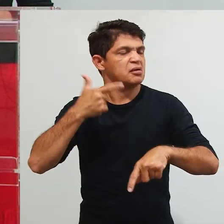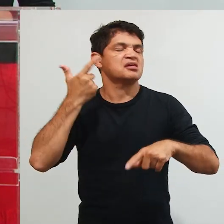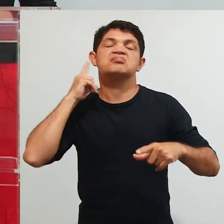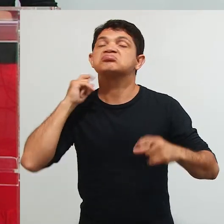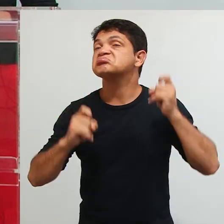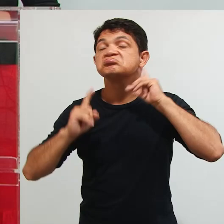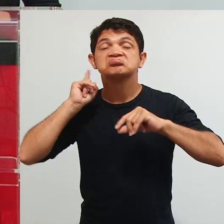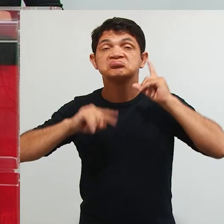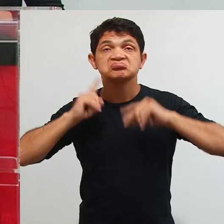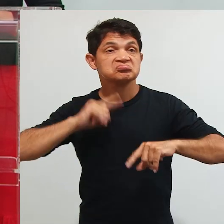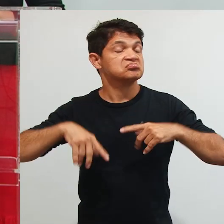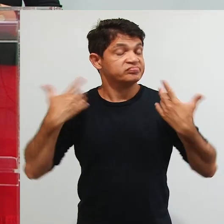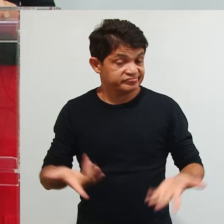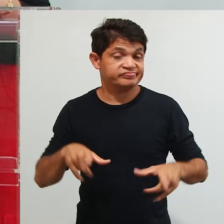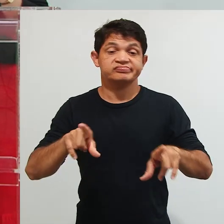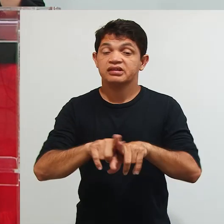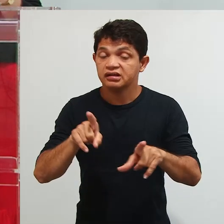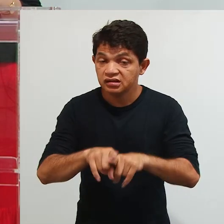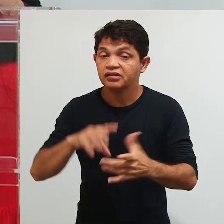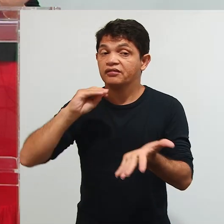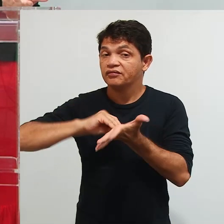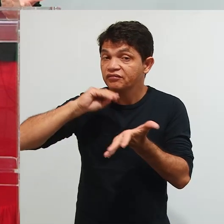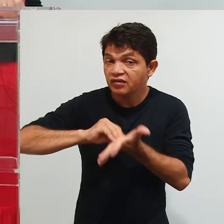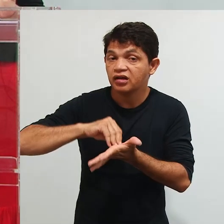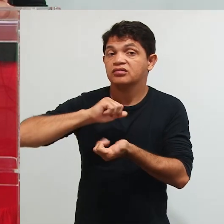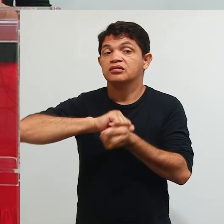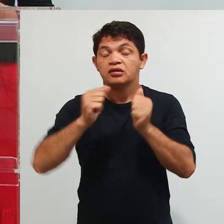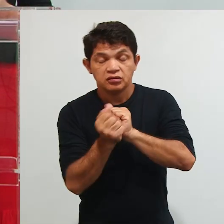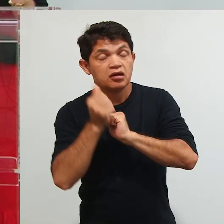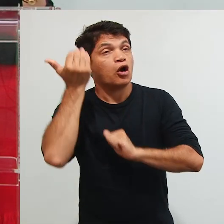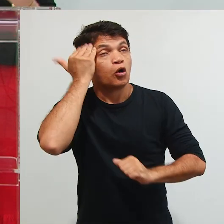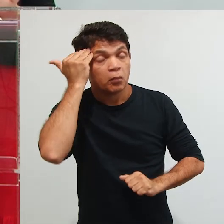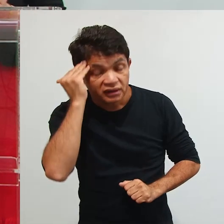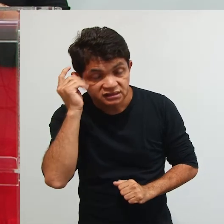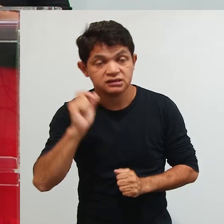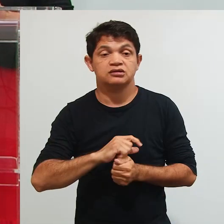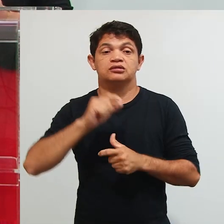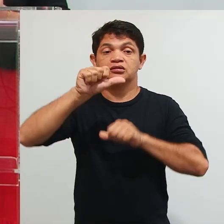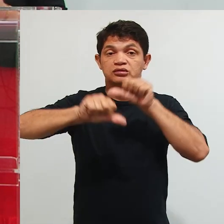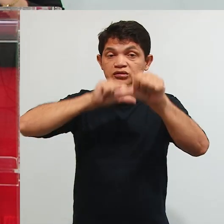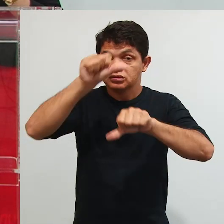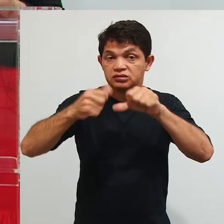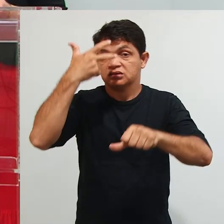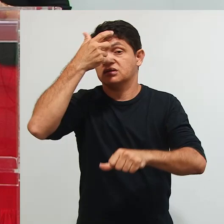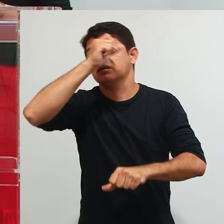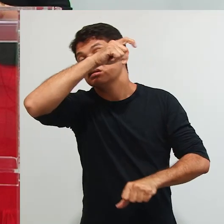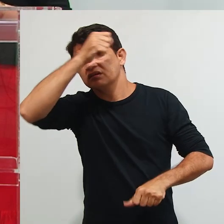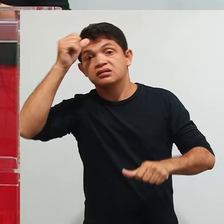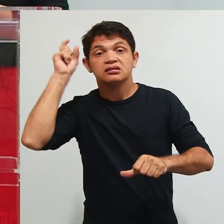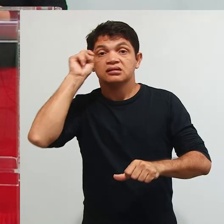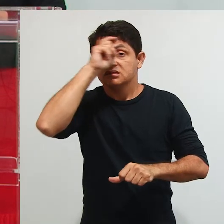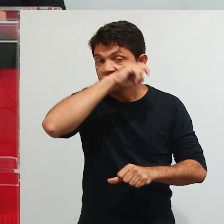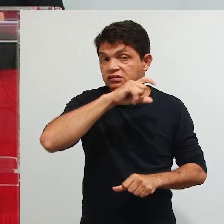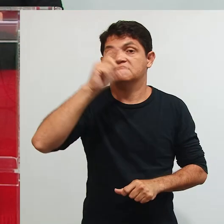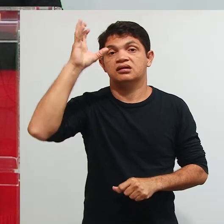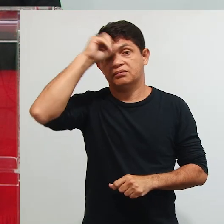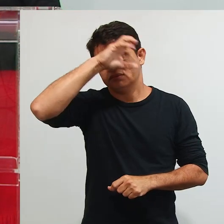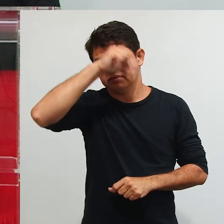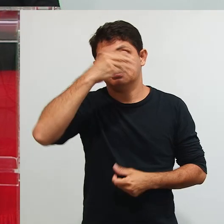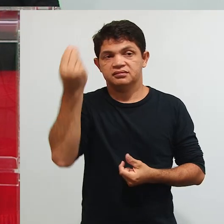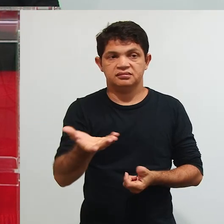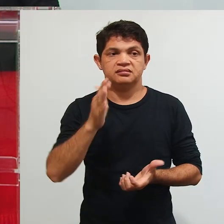não atende, né? Então, a gente tem que compreender um pouco sobre esses transtornos